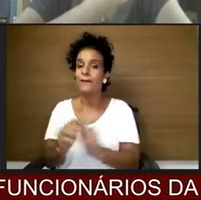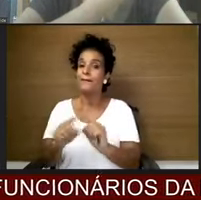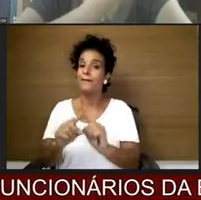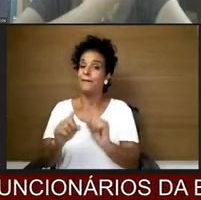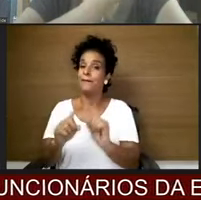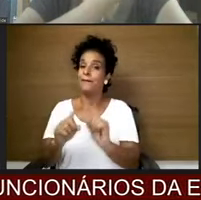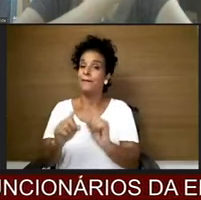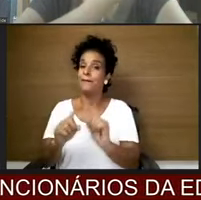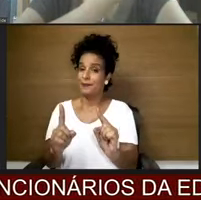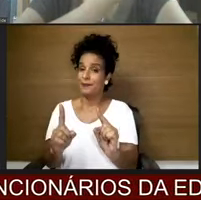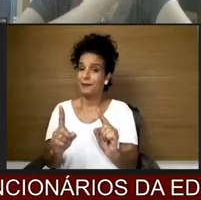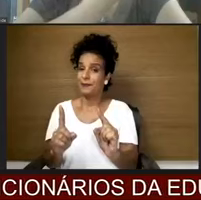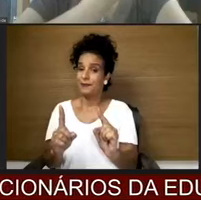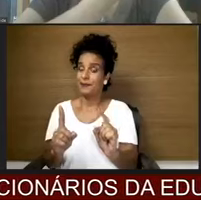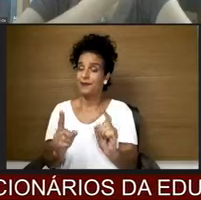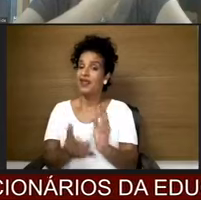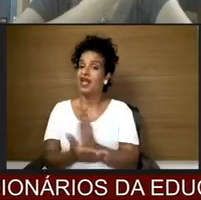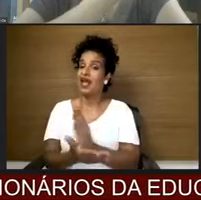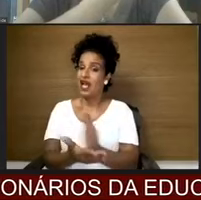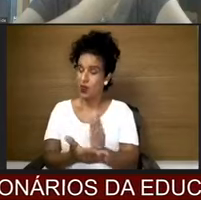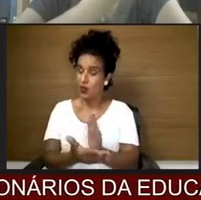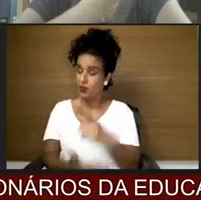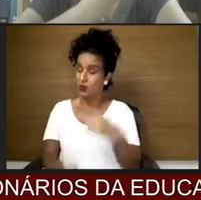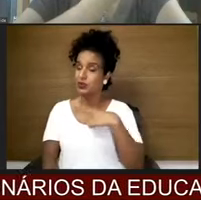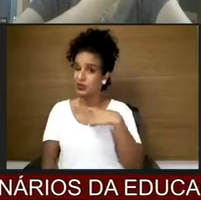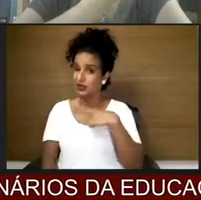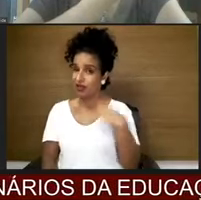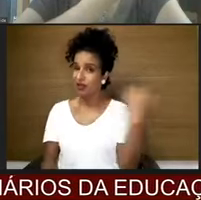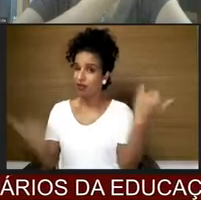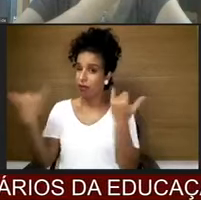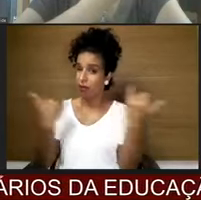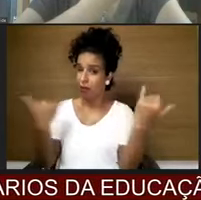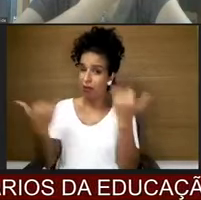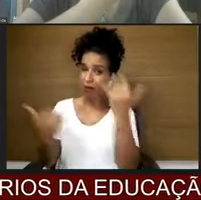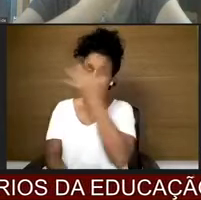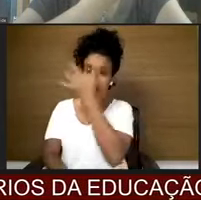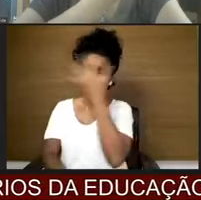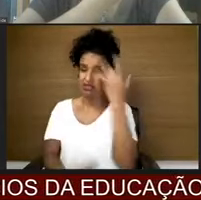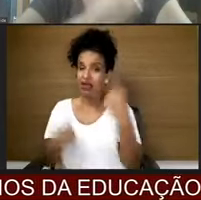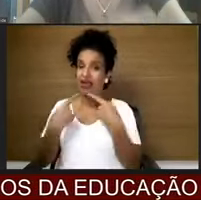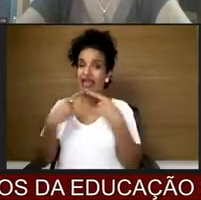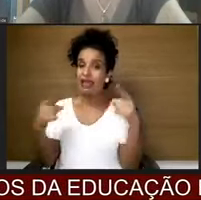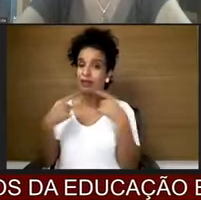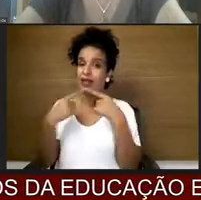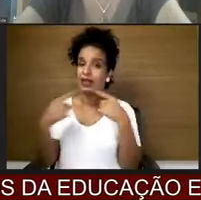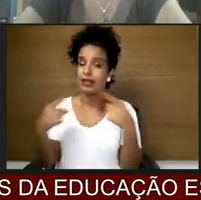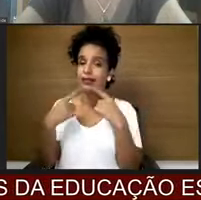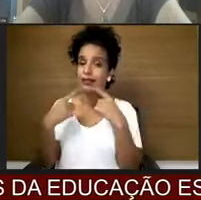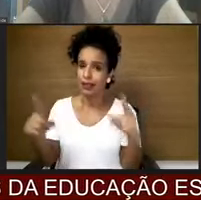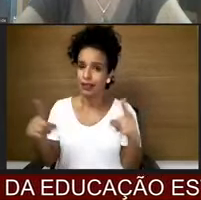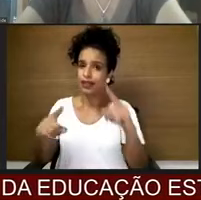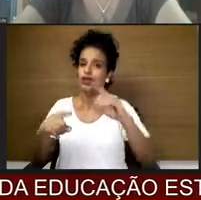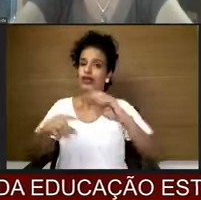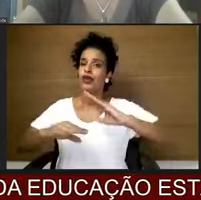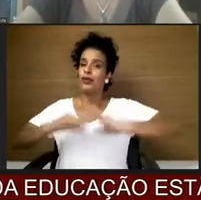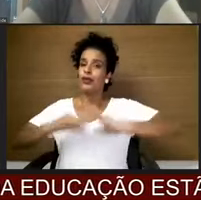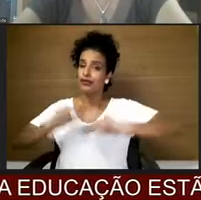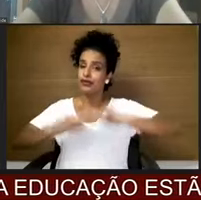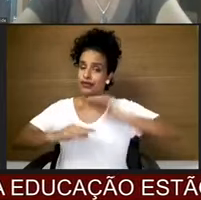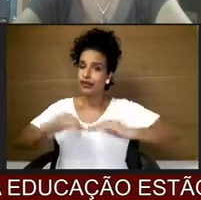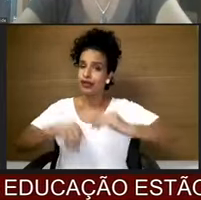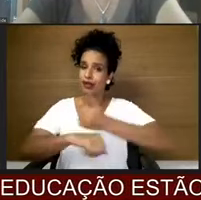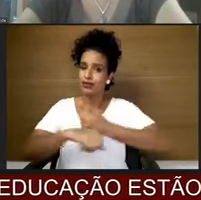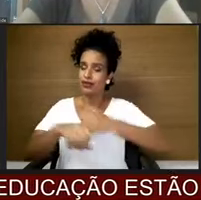principalmente, a gente tem escutado muita reclamação dos funcionários da educação da posição